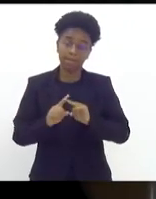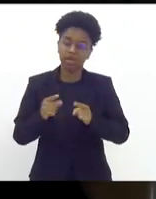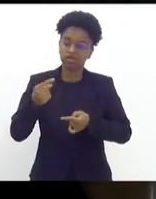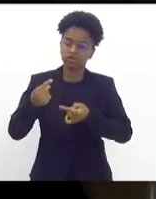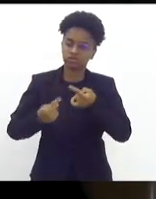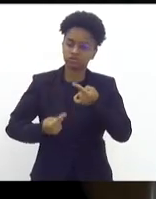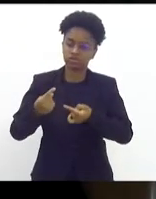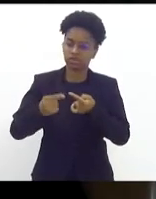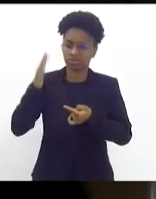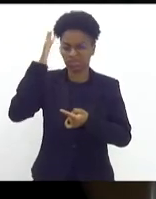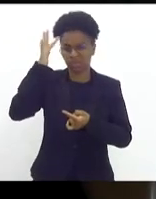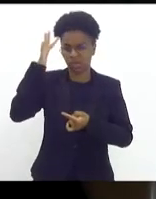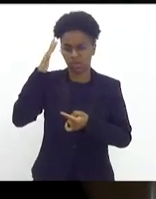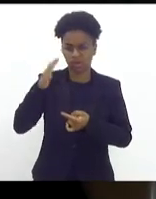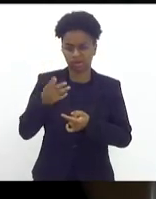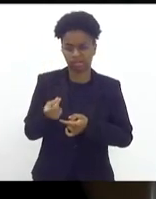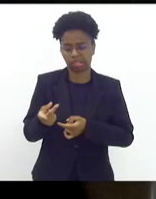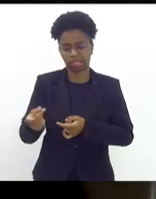teórica sem fim.